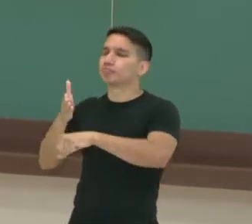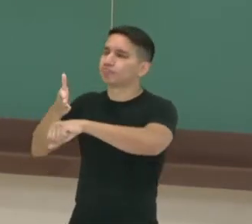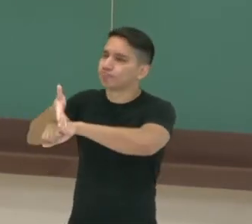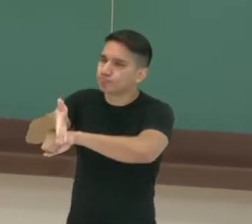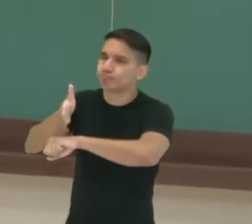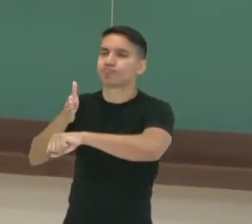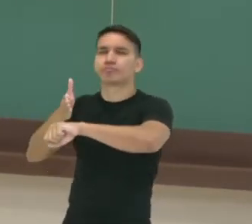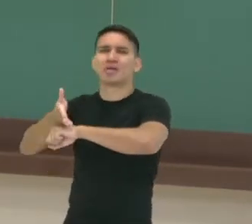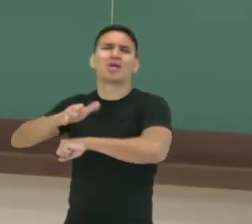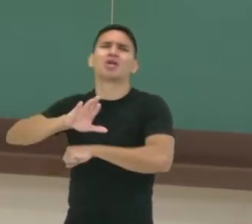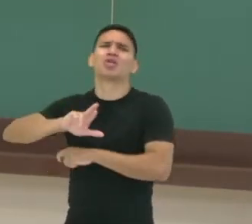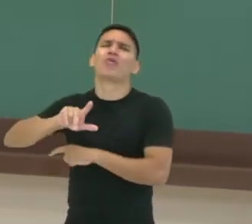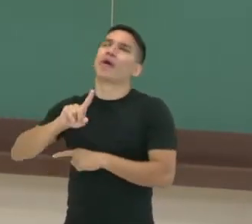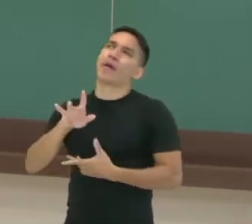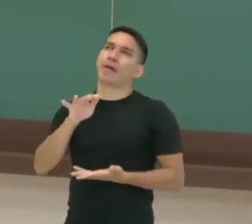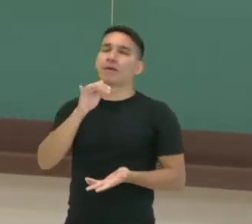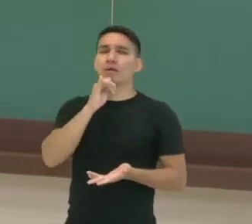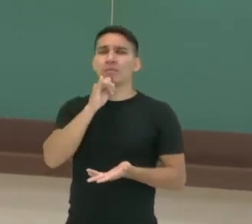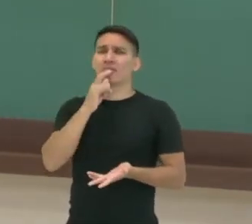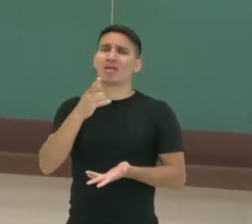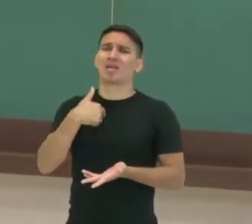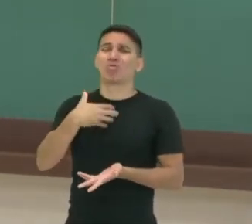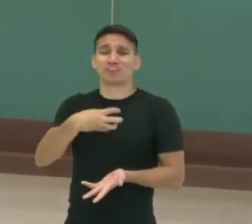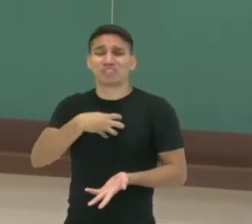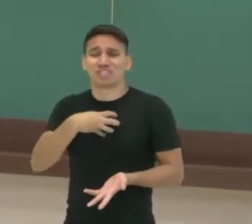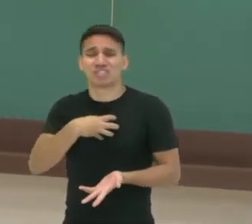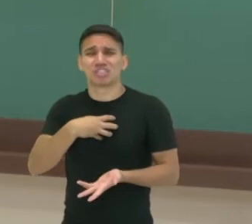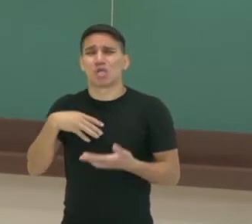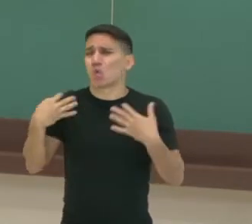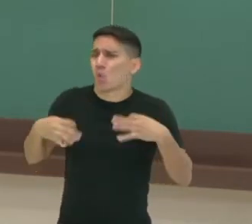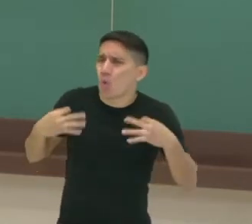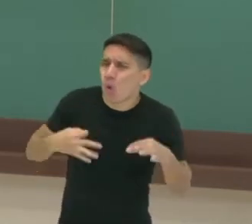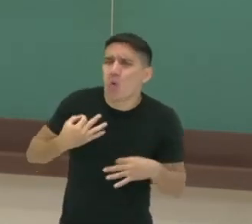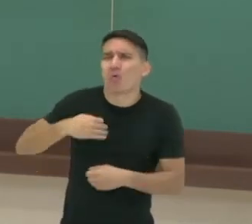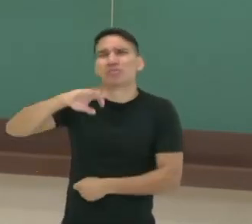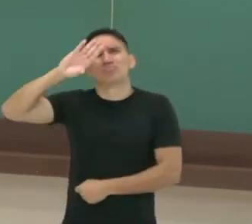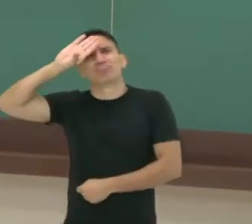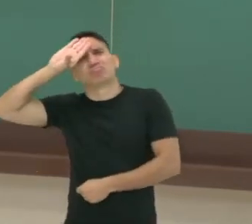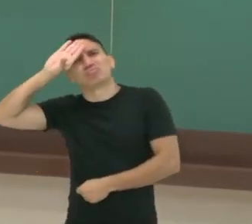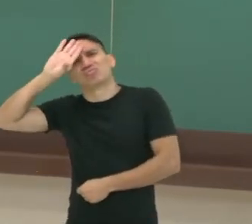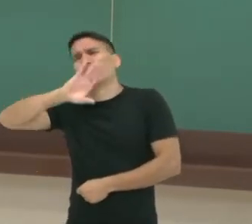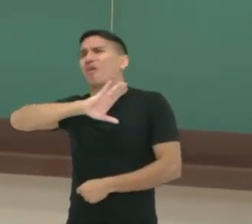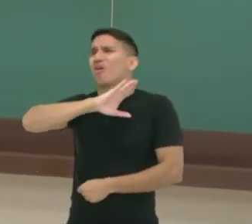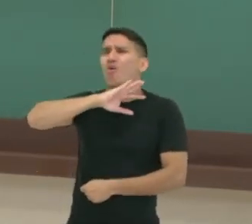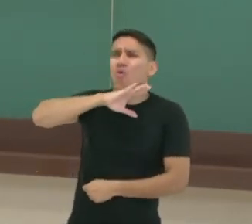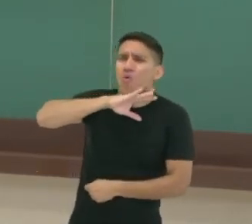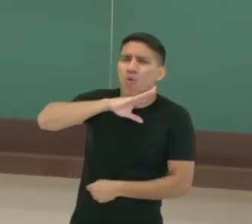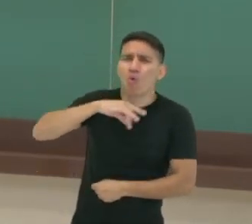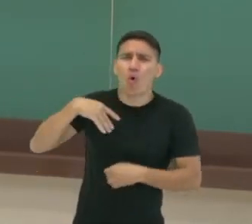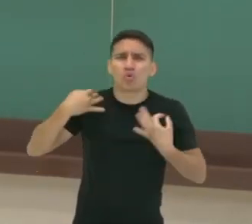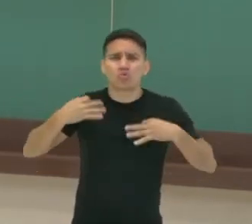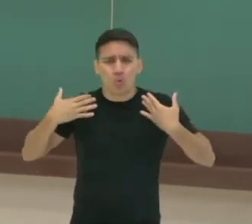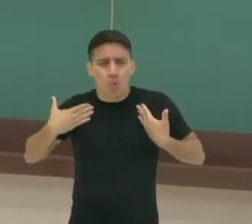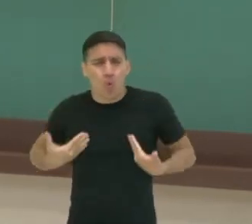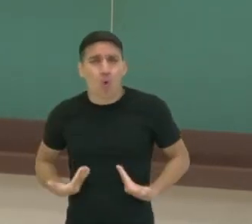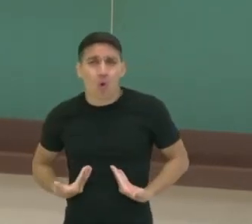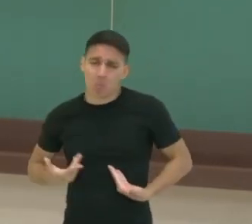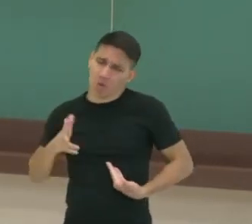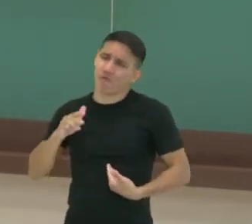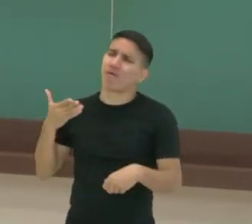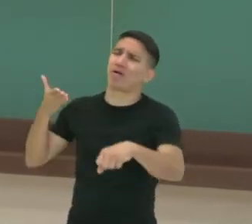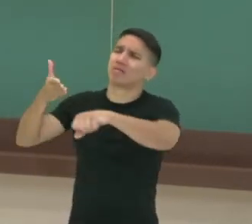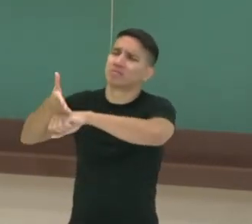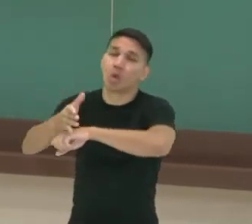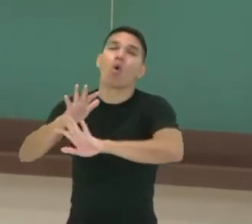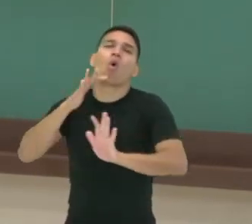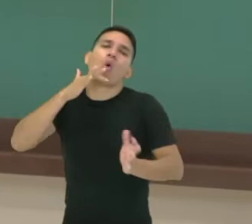Não necessariamente eu posso estar me sentindo mal, estar com febre, por exemplo, ou alguma dor no corpo, e ir ao médico. É claro